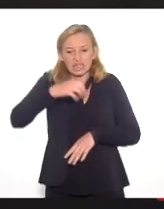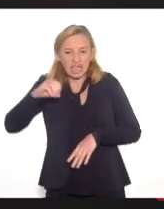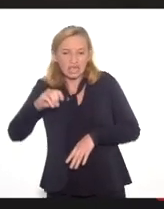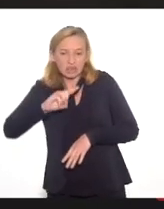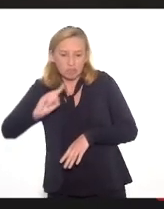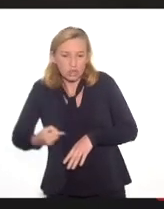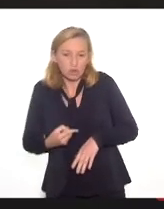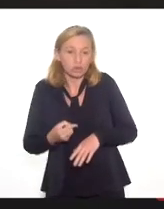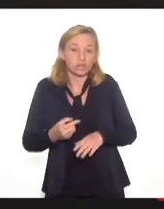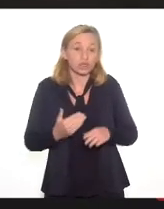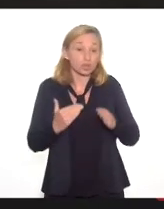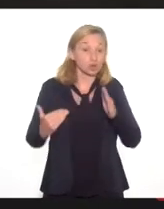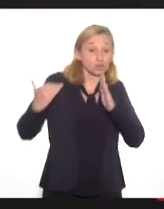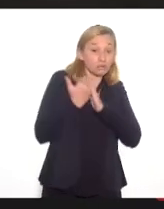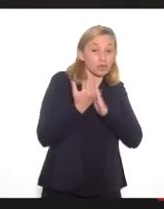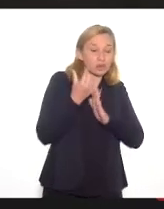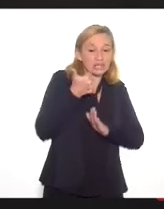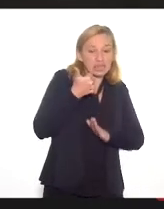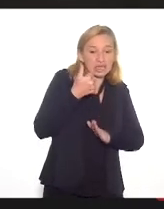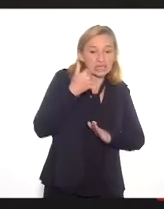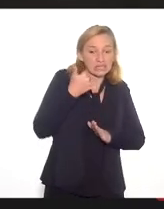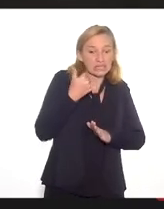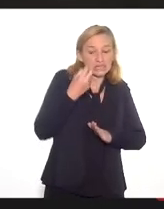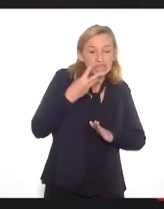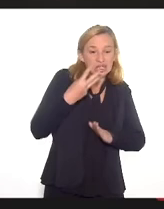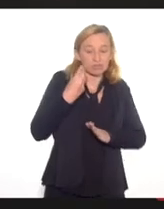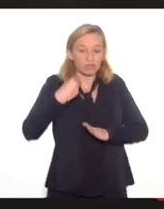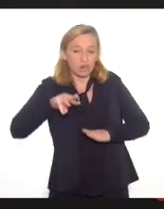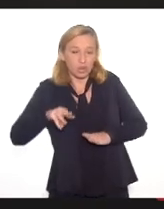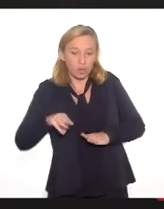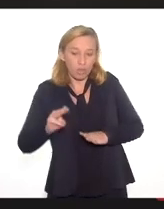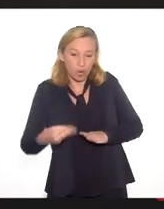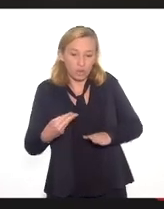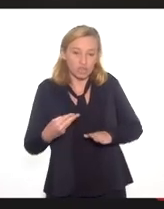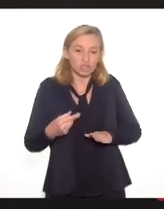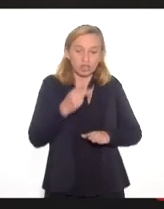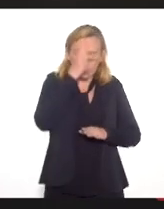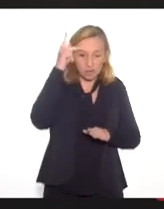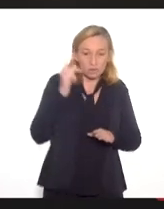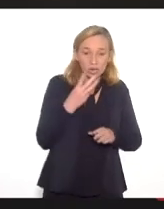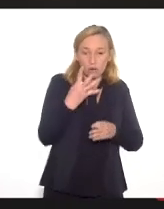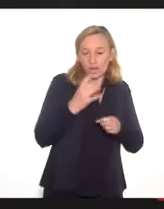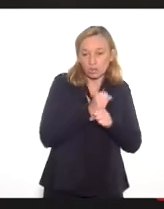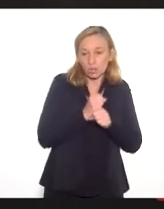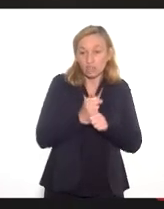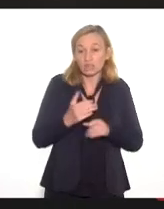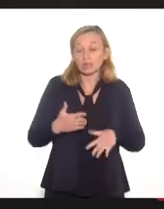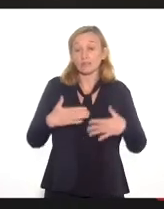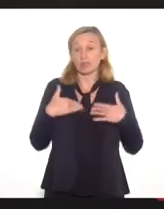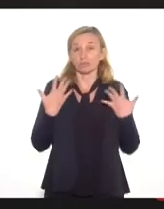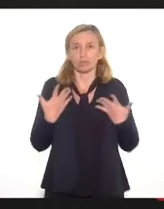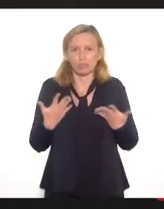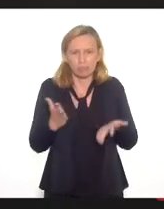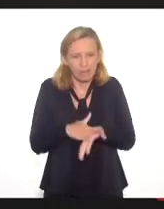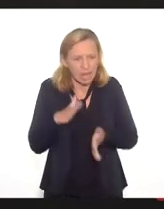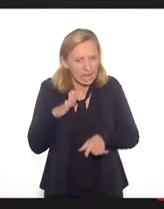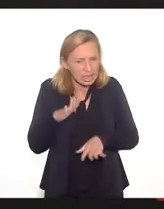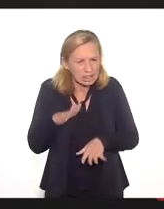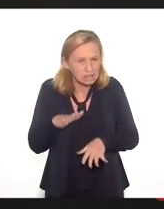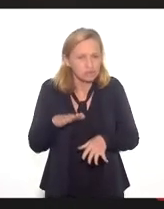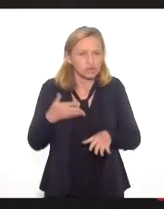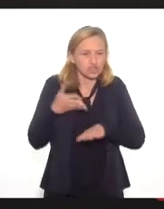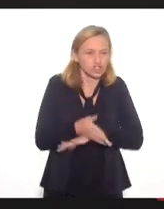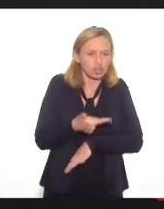,2 ou seja subimos quase 3 milhões de pessoas em apenas 4 anos e para assustar mais ainda quando a gente chega em